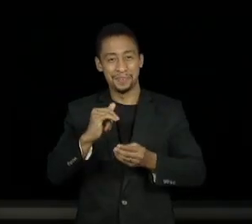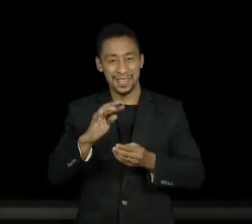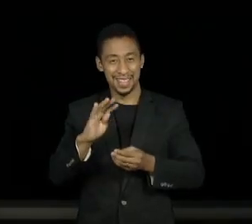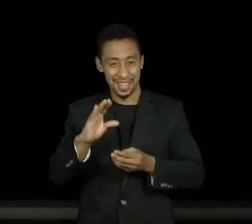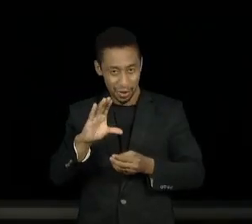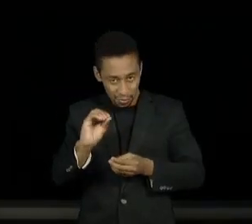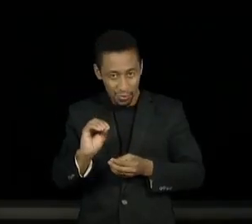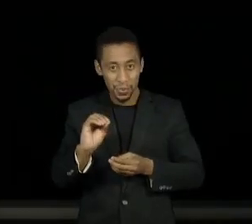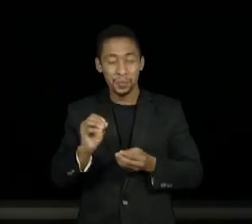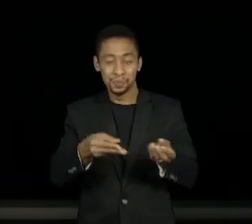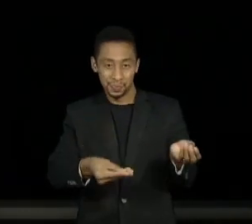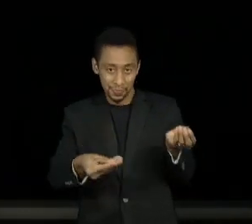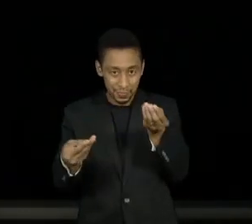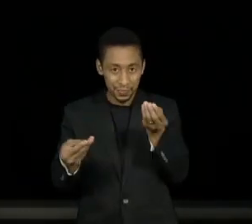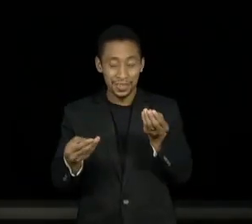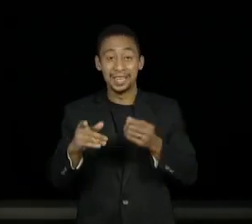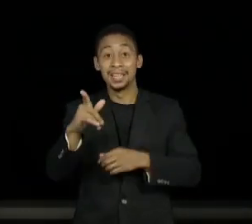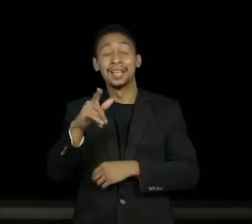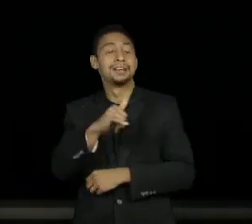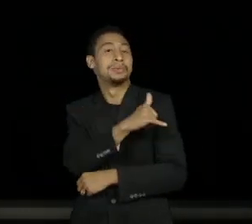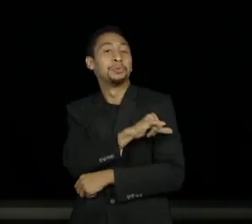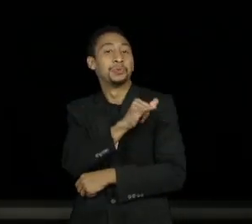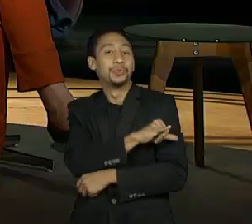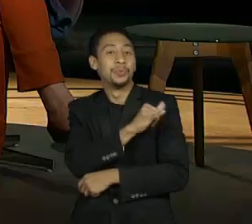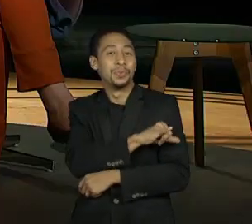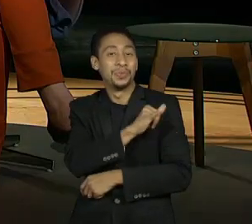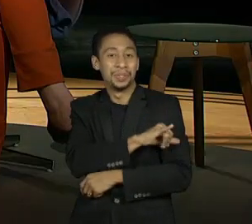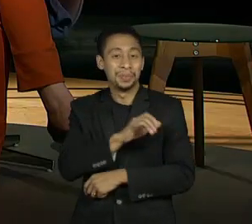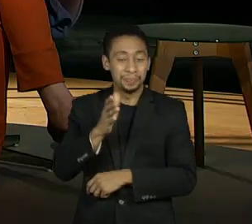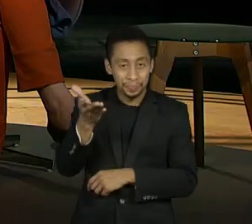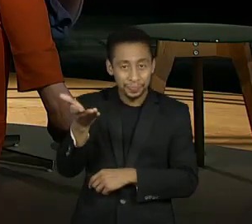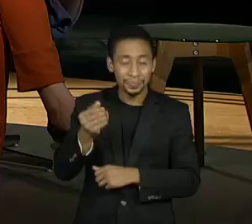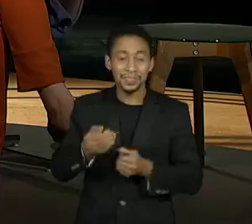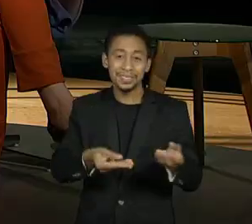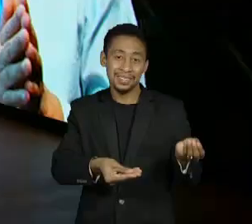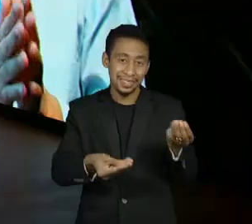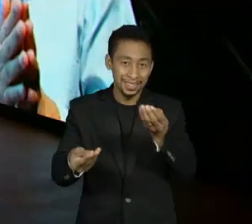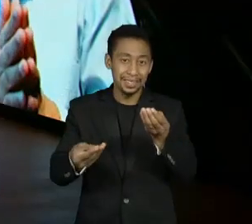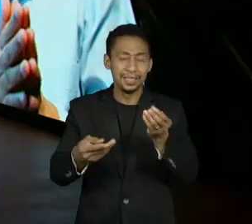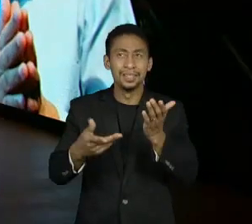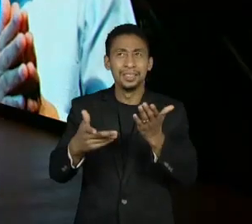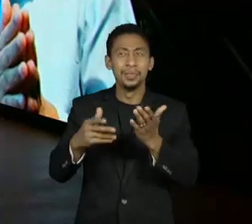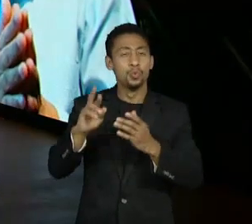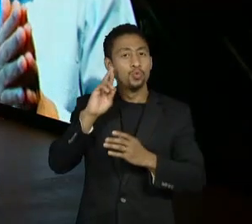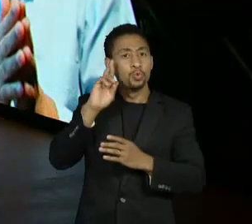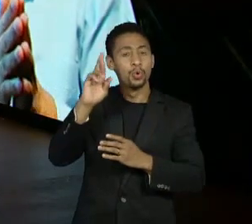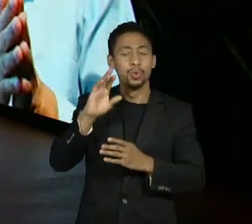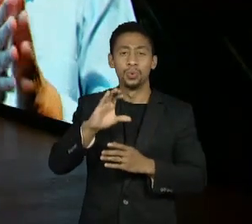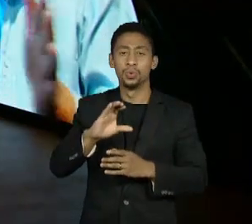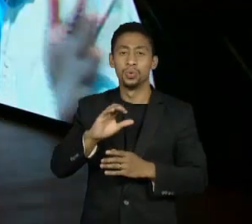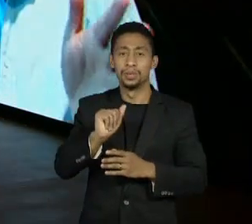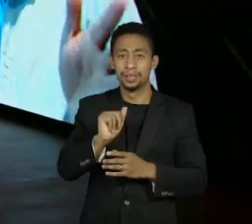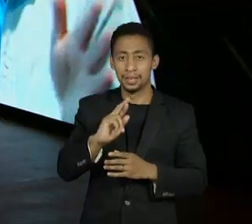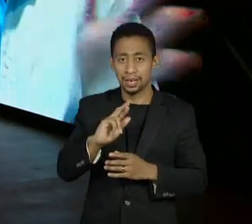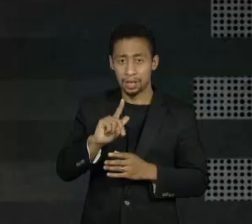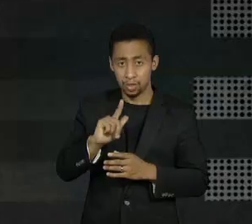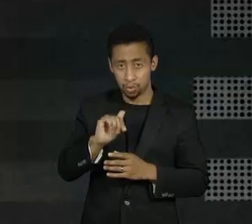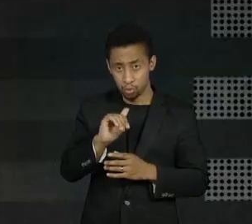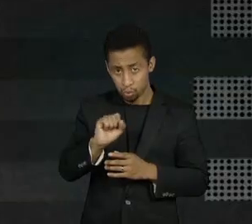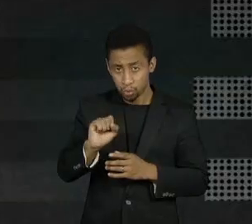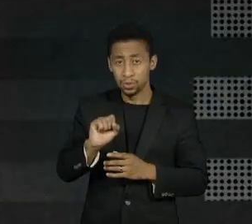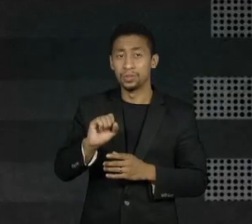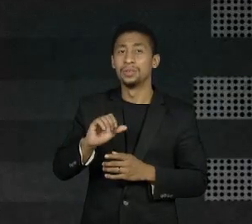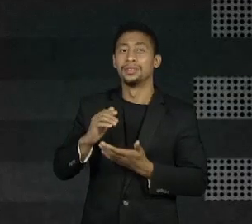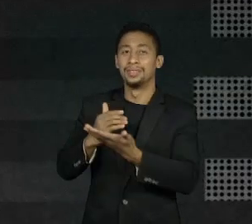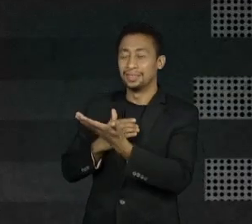da Imprensa, no Rio de Janeiro, e que era do Carlos Lacerda, que era um político,